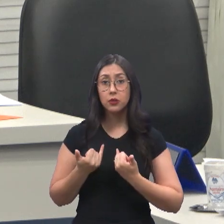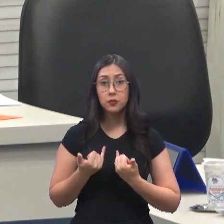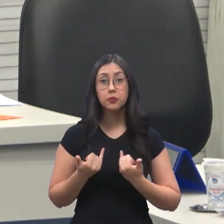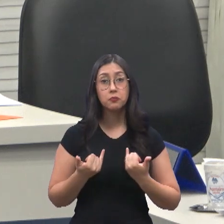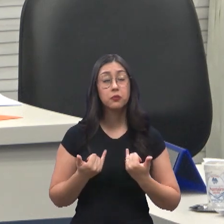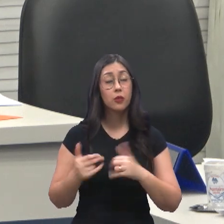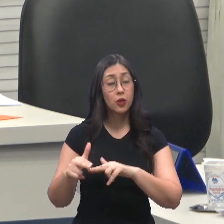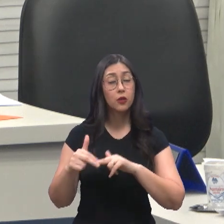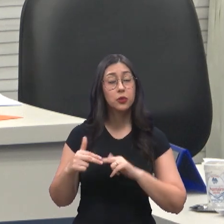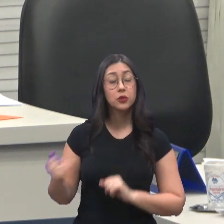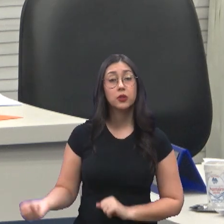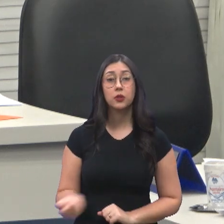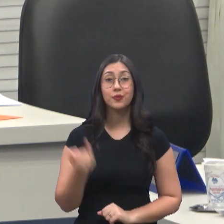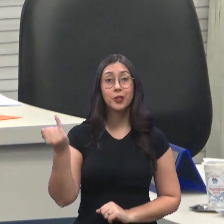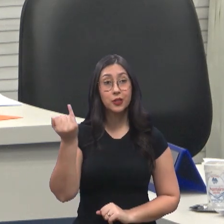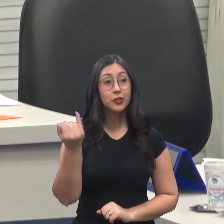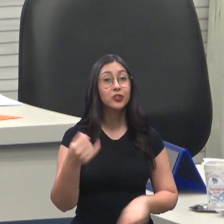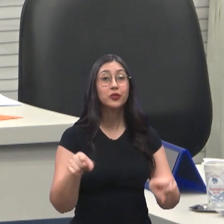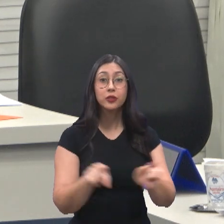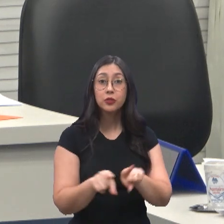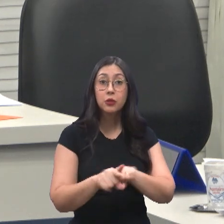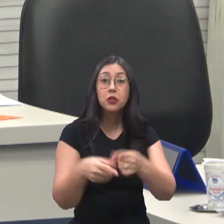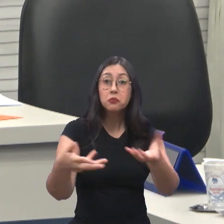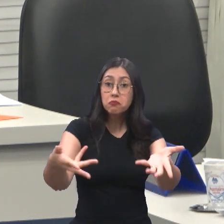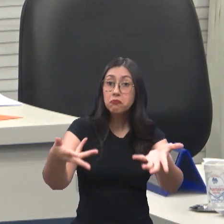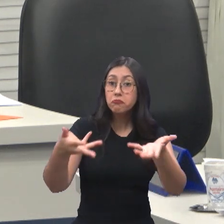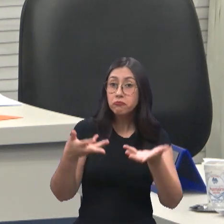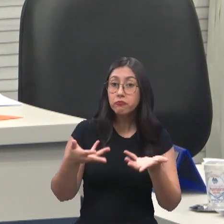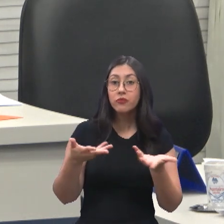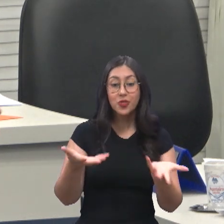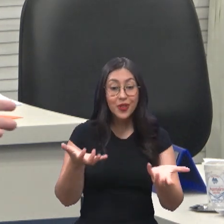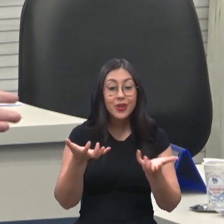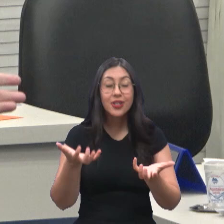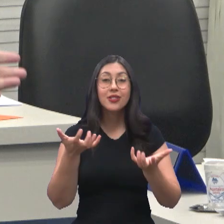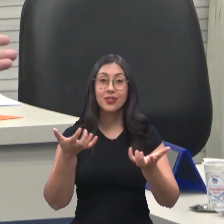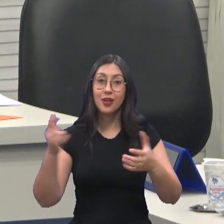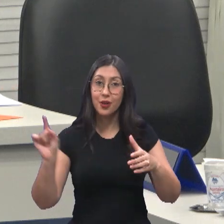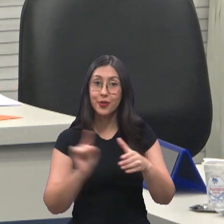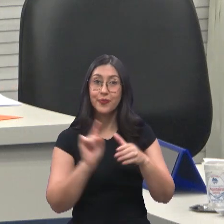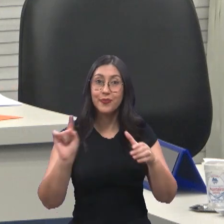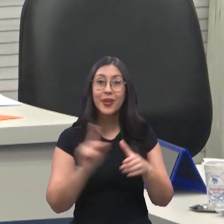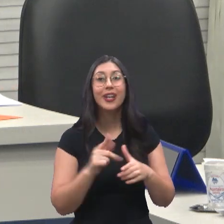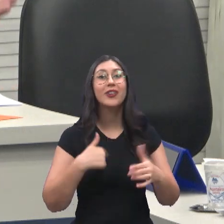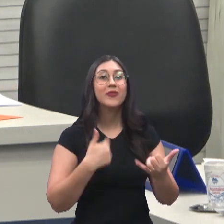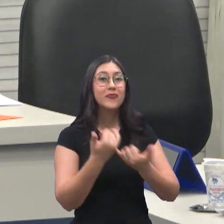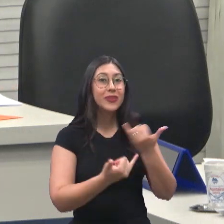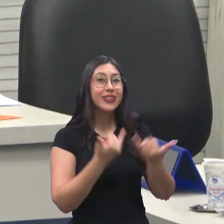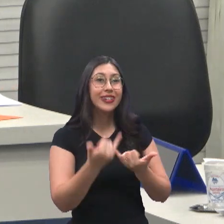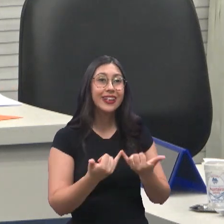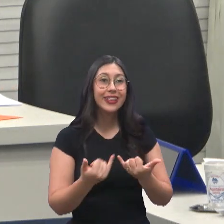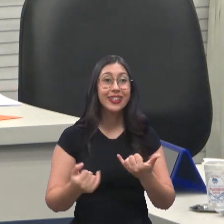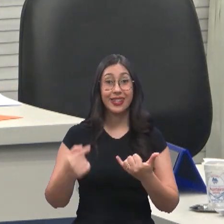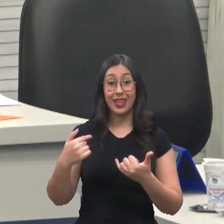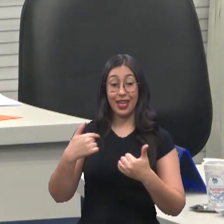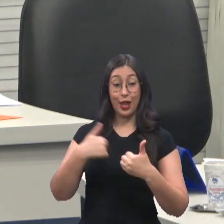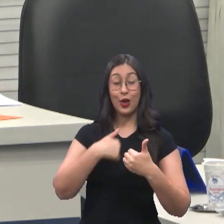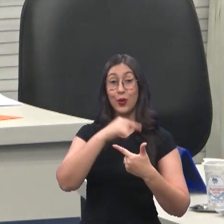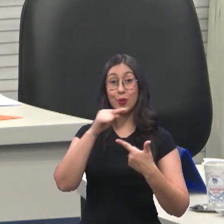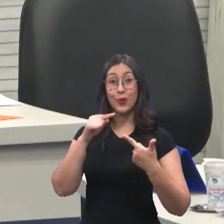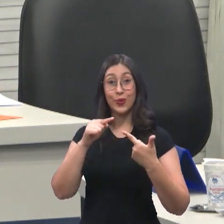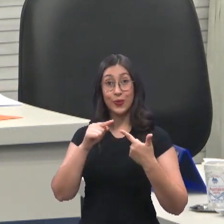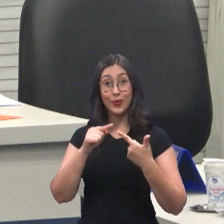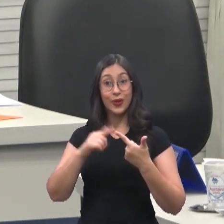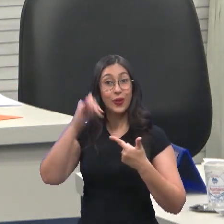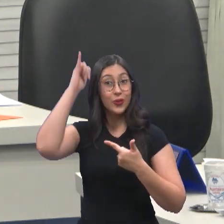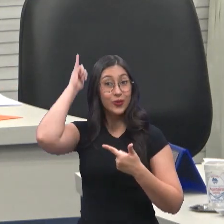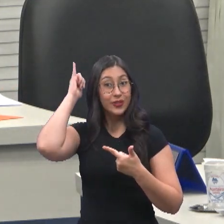importante. Então, convido aos demais que quiserem fazer parte, junto com, a gente fala que brinca a família Campos, né, o Sidney Campos e o Gilson Campos, tá